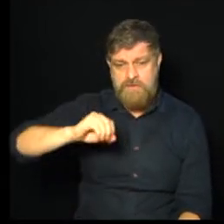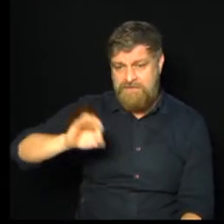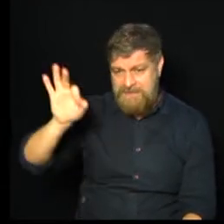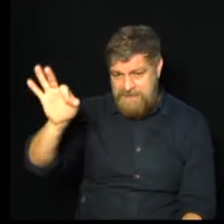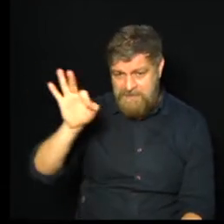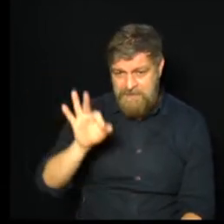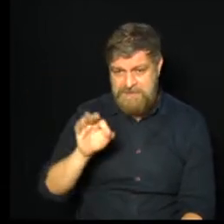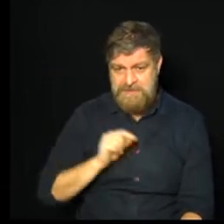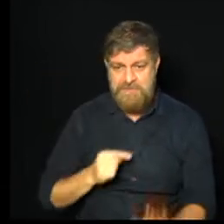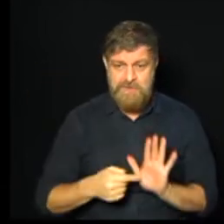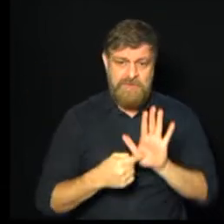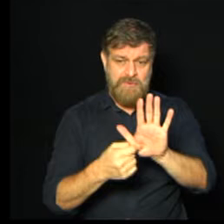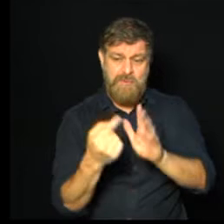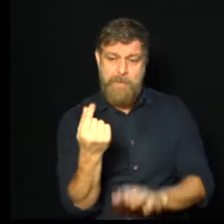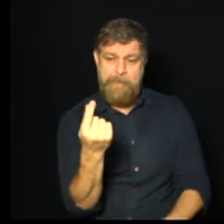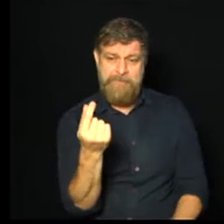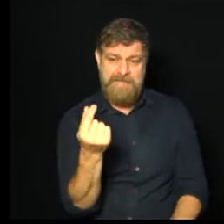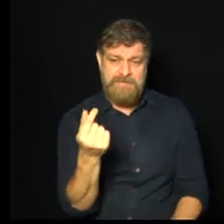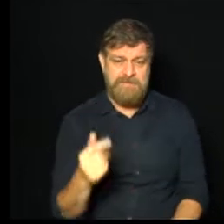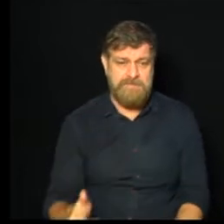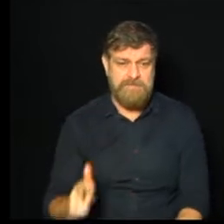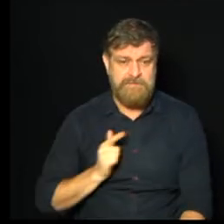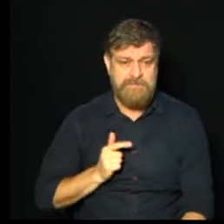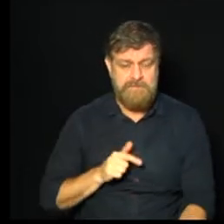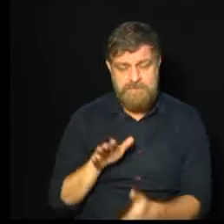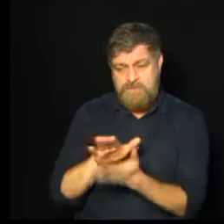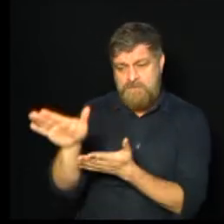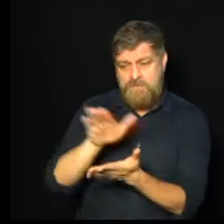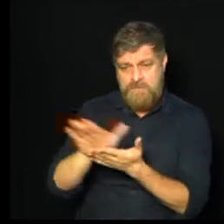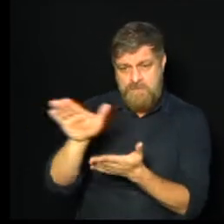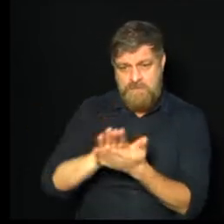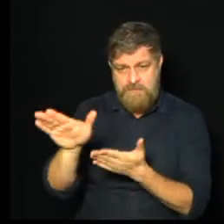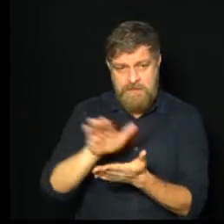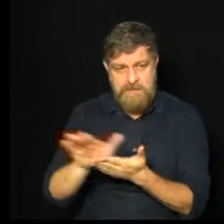do custo apresentado. Então, nós publicamos que o valor